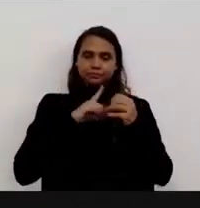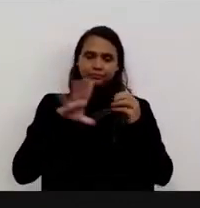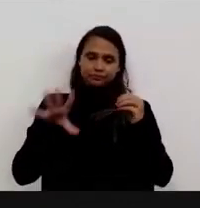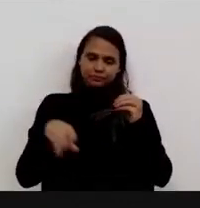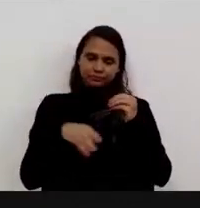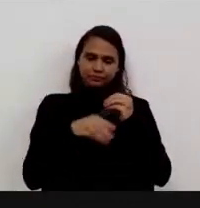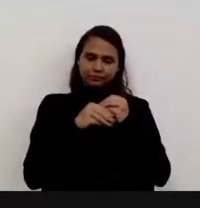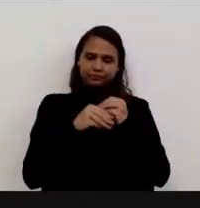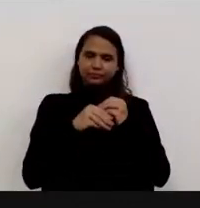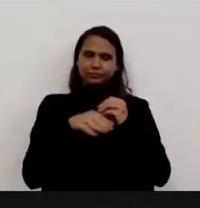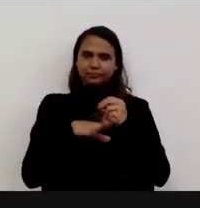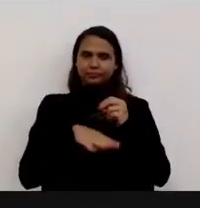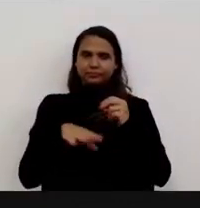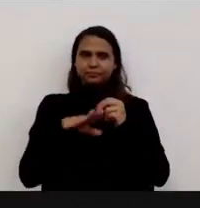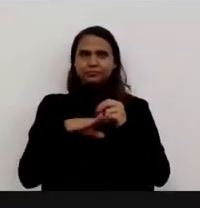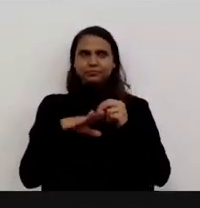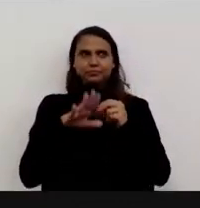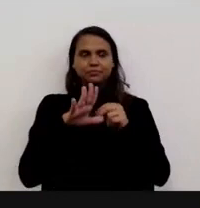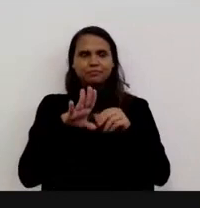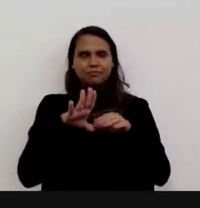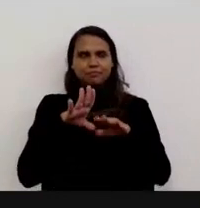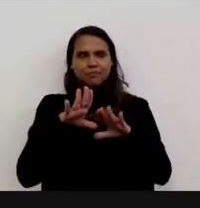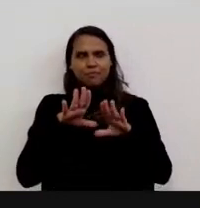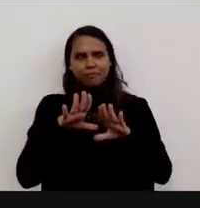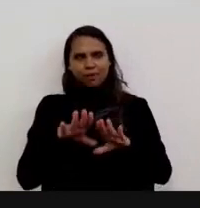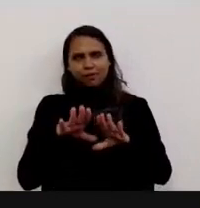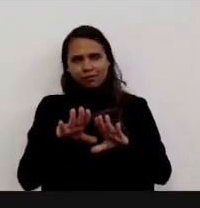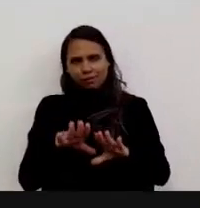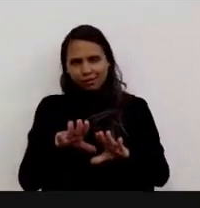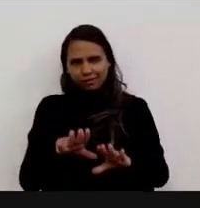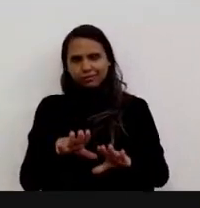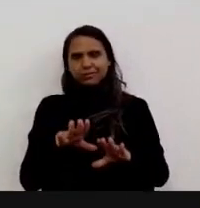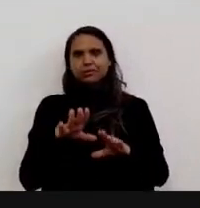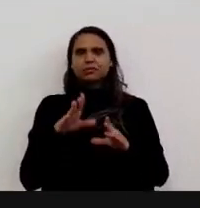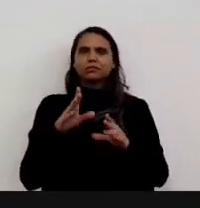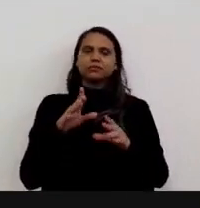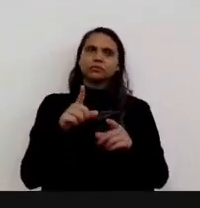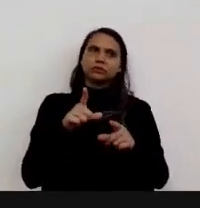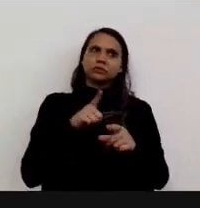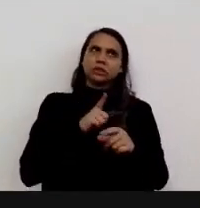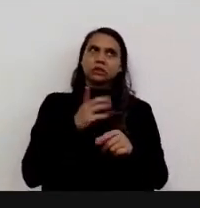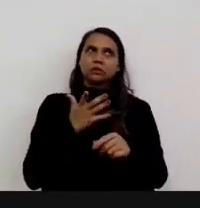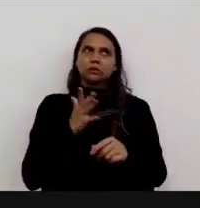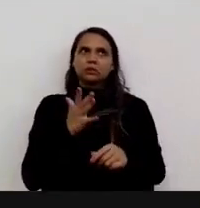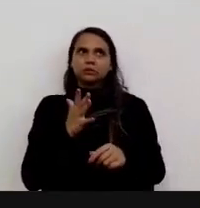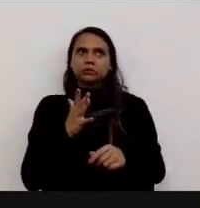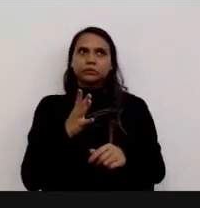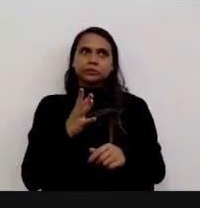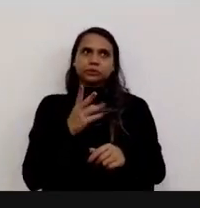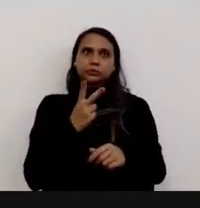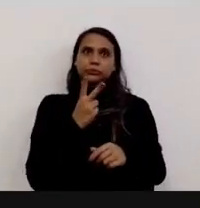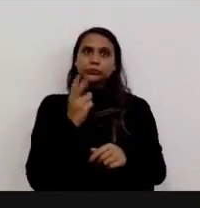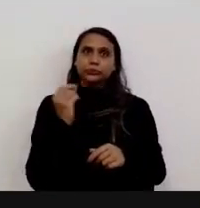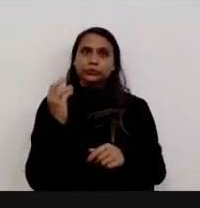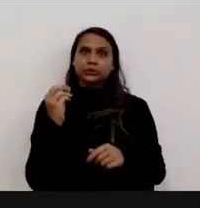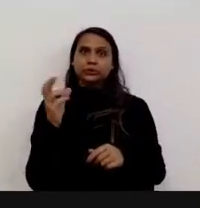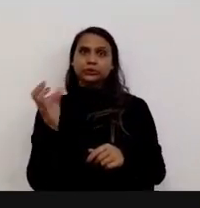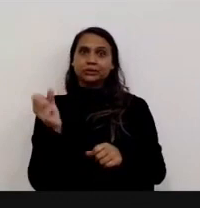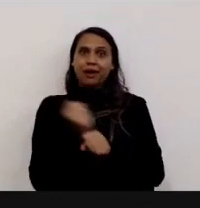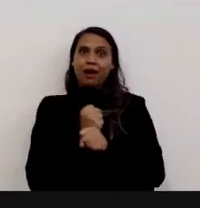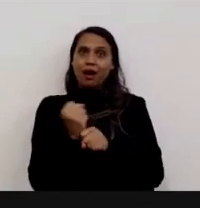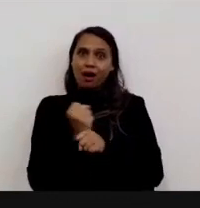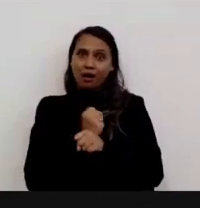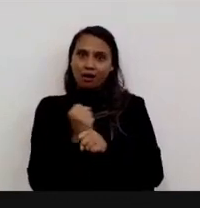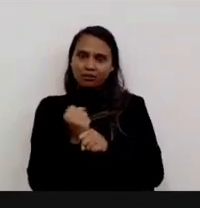do passivo mesmo, né? A gente tem aí 200 anos de acervo que precisa ser descrito, né? Que